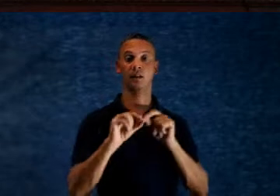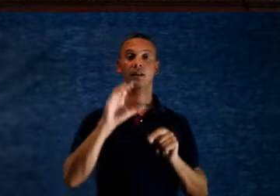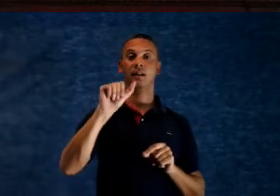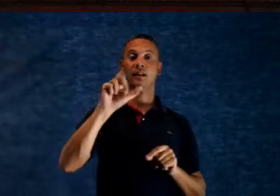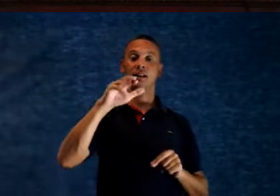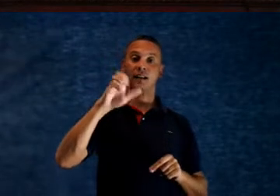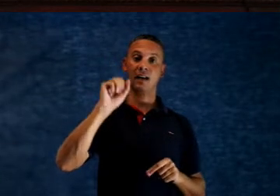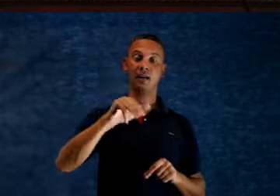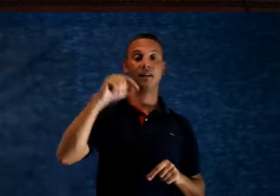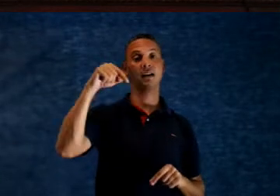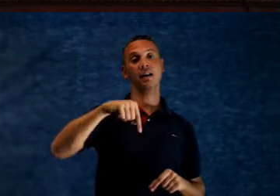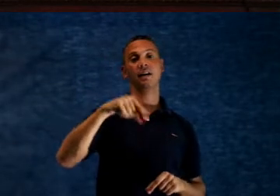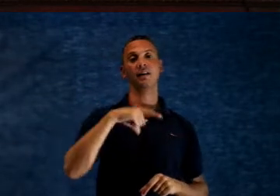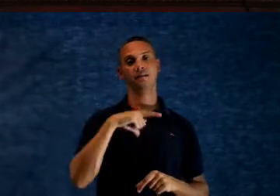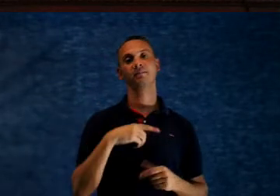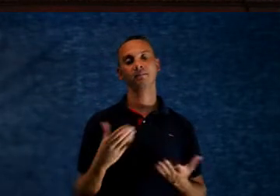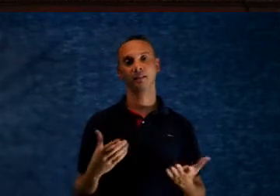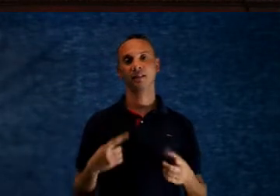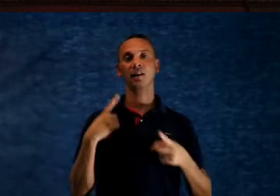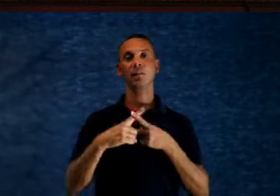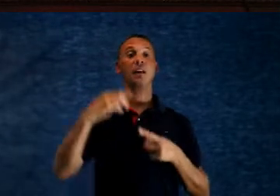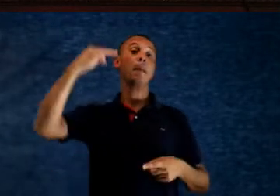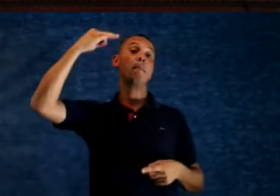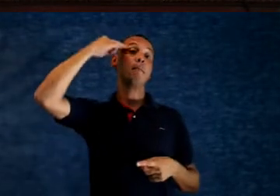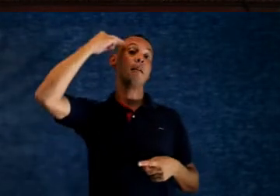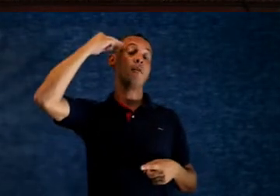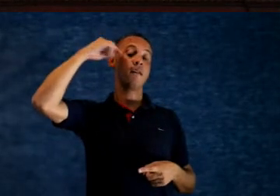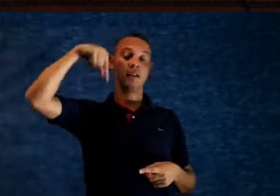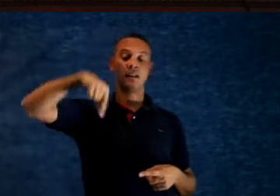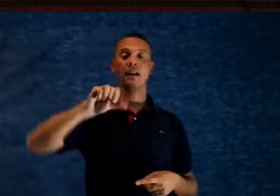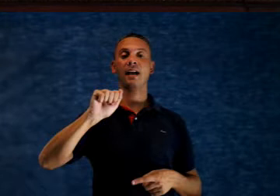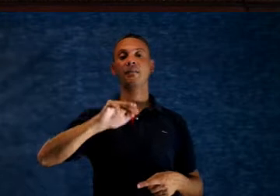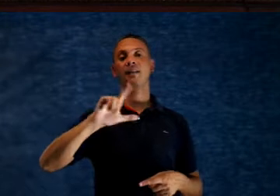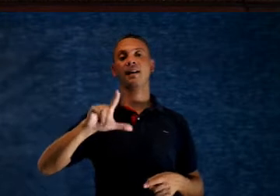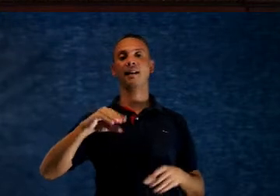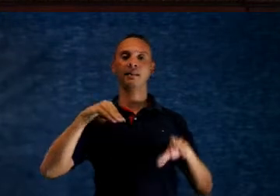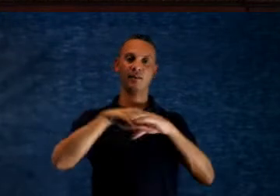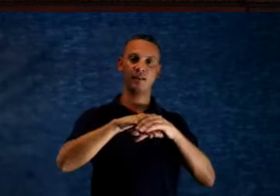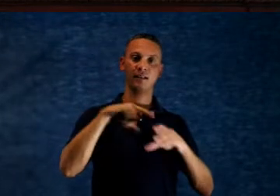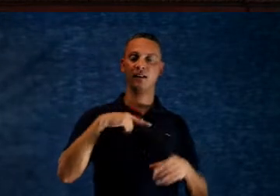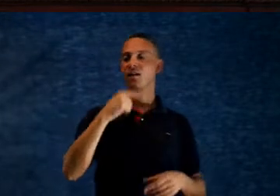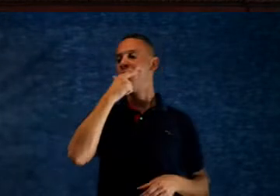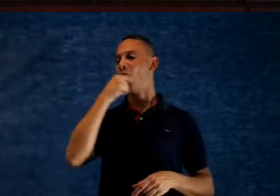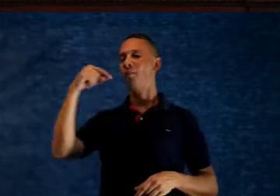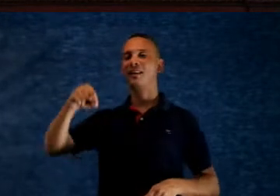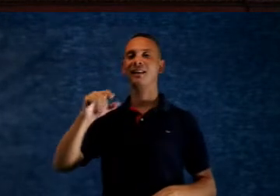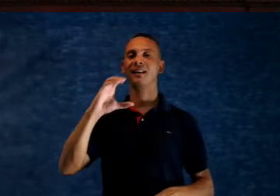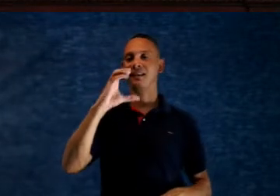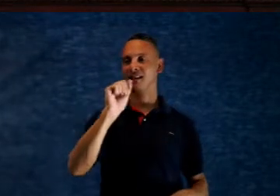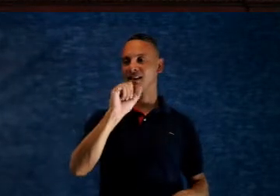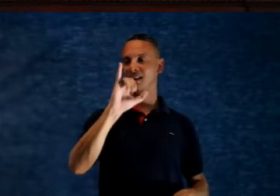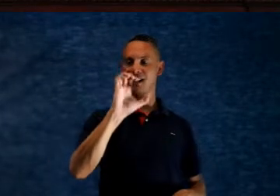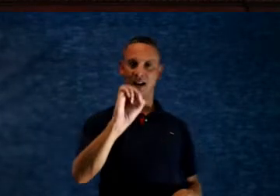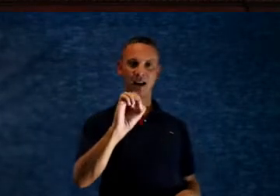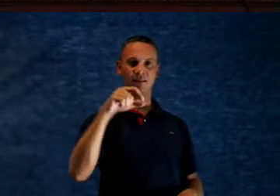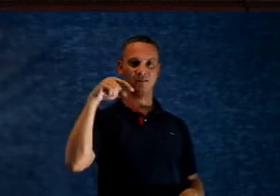a memória institucional desta casa. Aqui está, entre nós, o historiador Caio Boschi, que